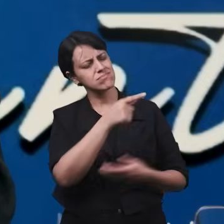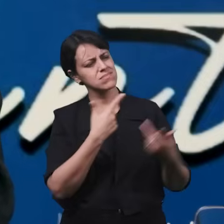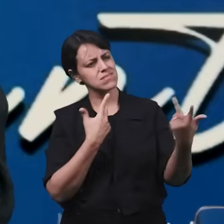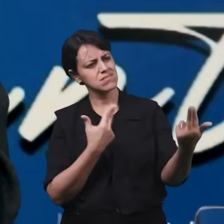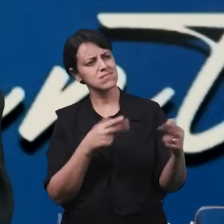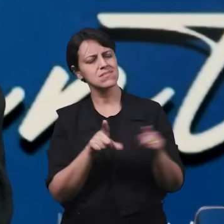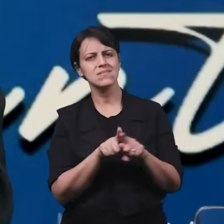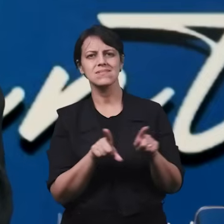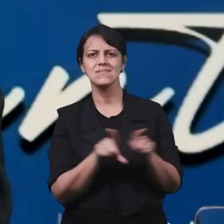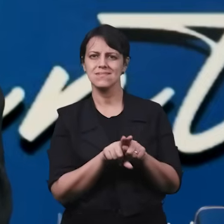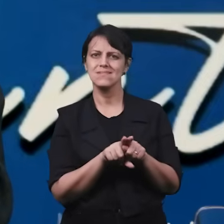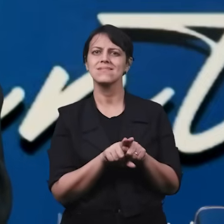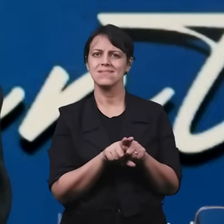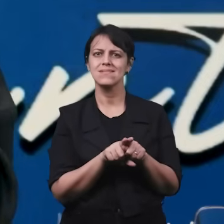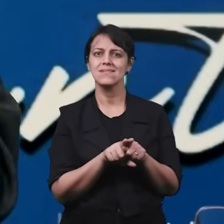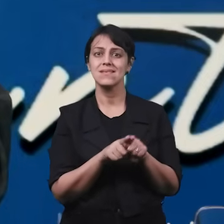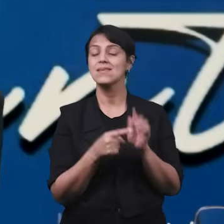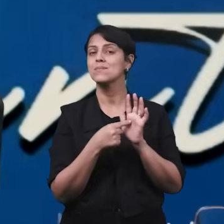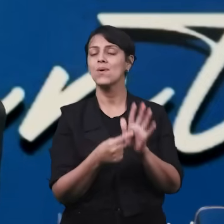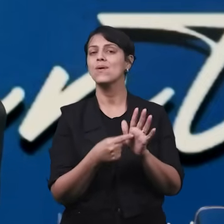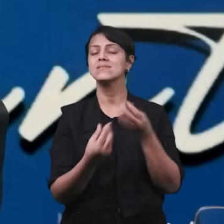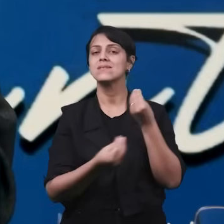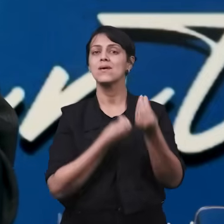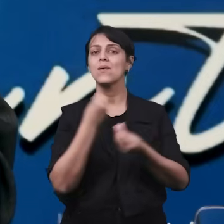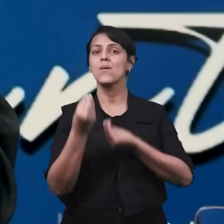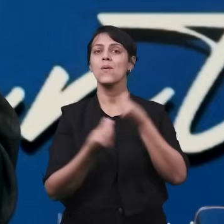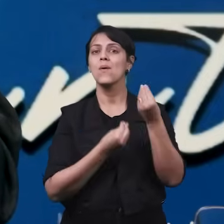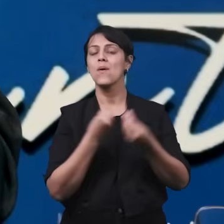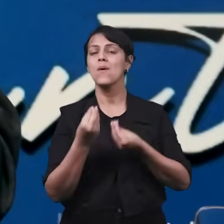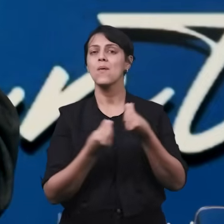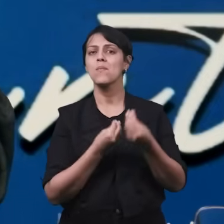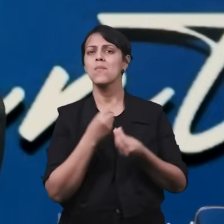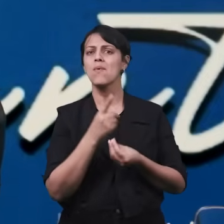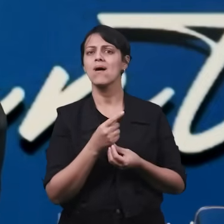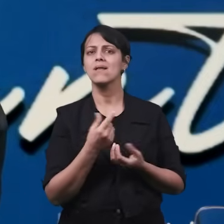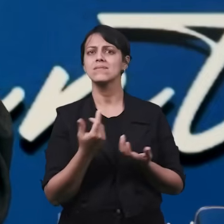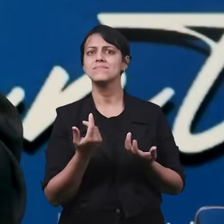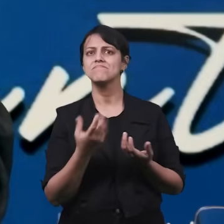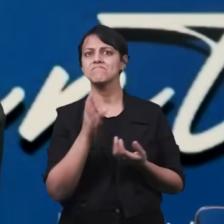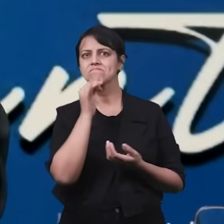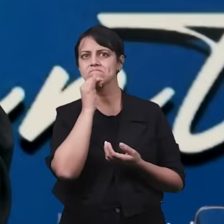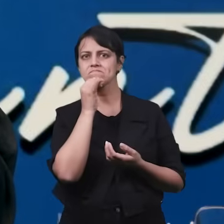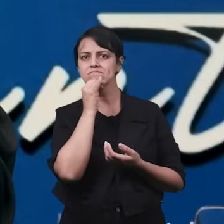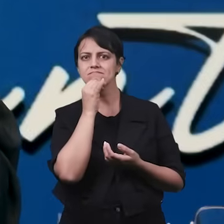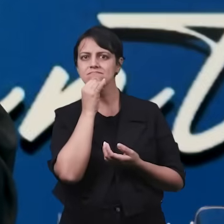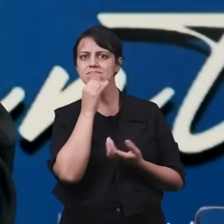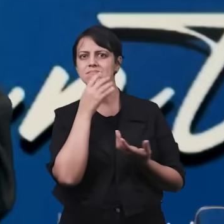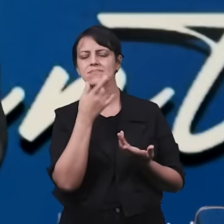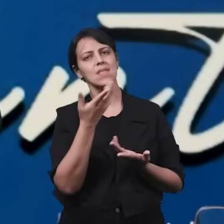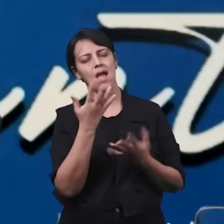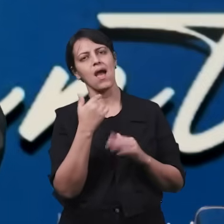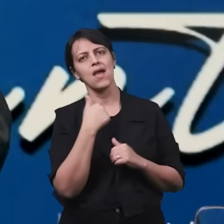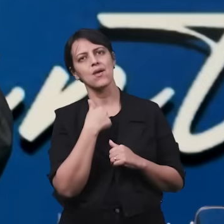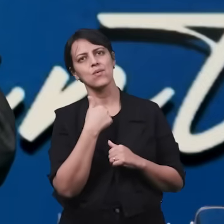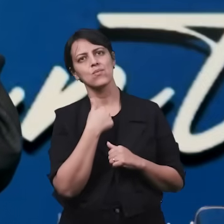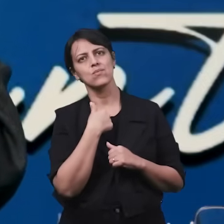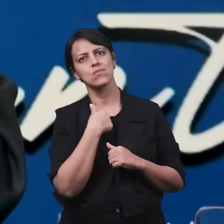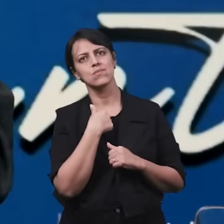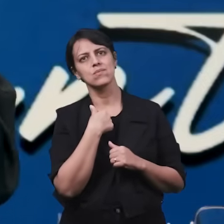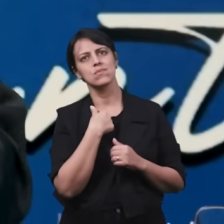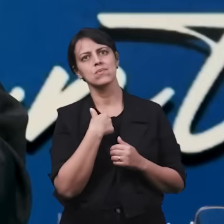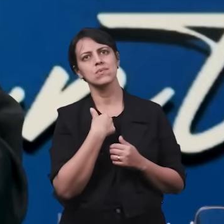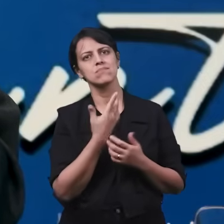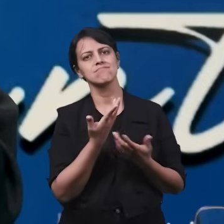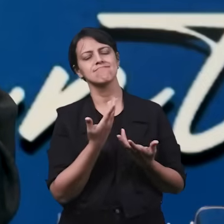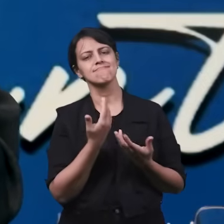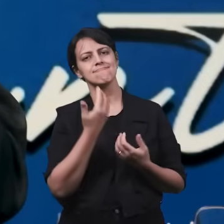assim, embora em termos de expressão, ela ainda não se expressa se estou na obra, não, estou ainda na minha religião,